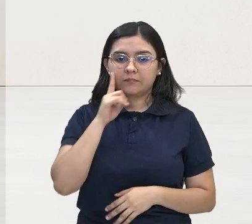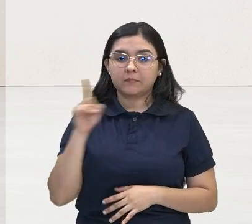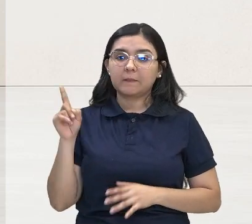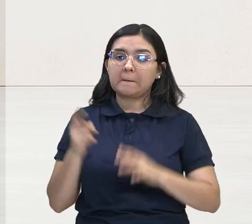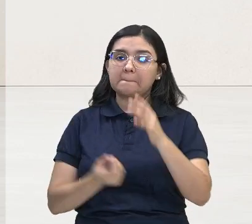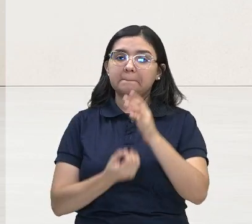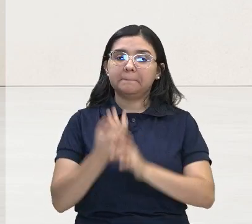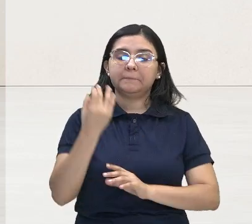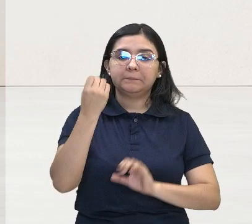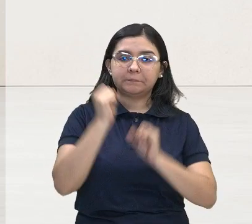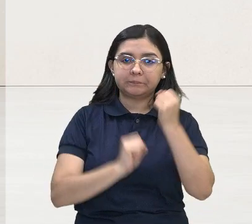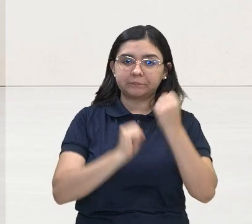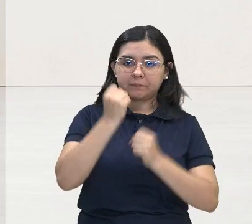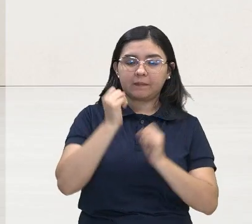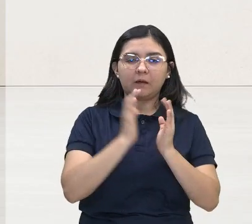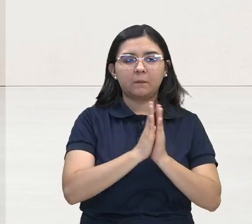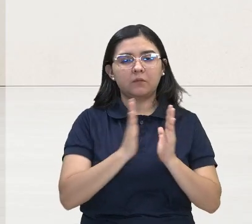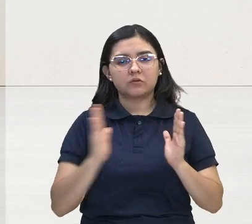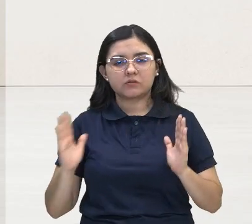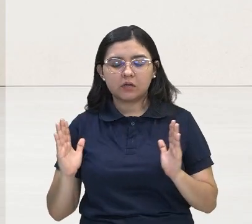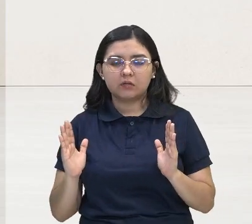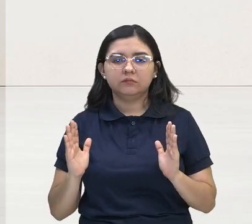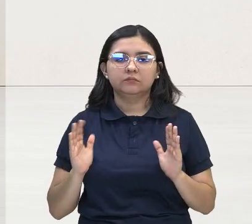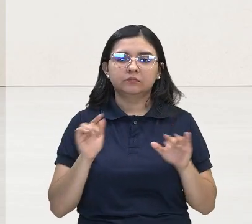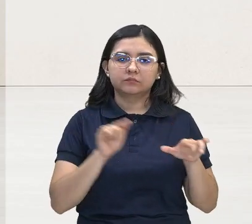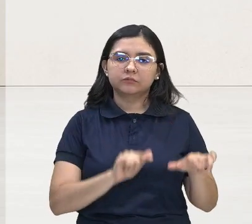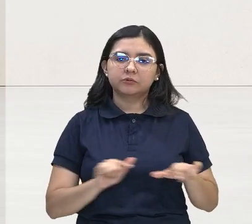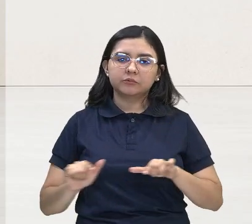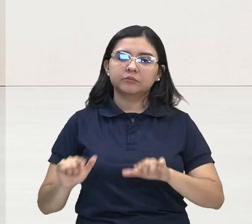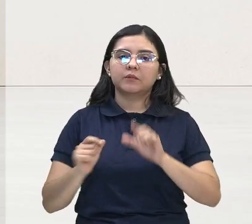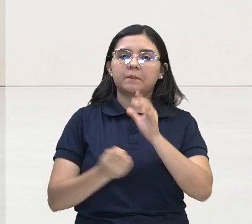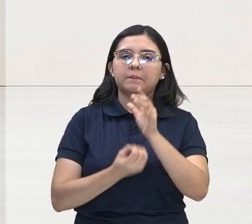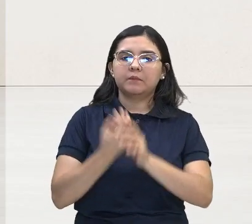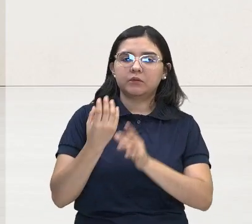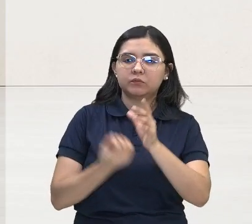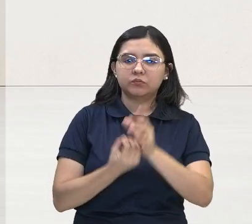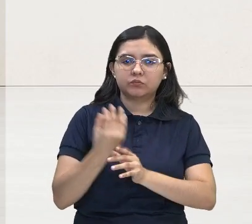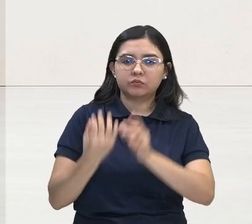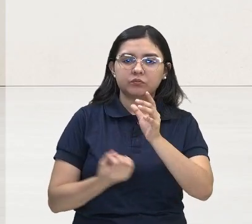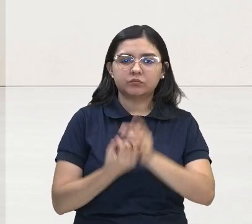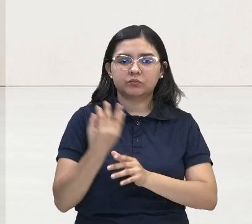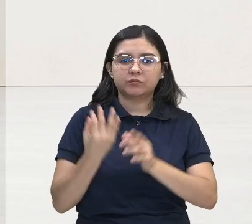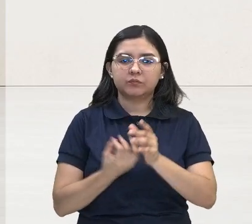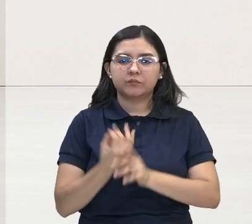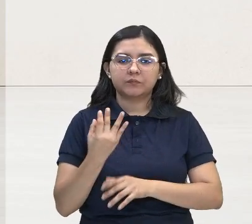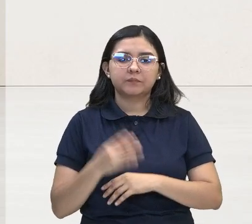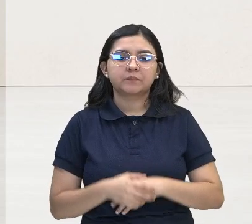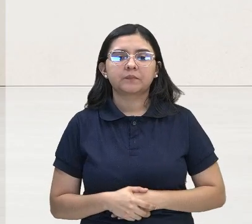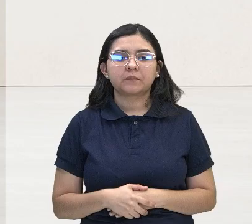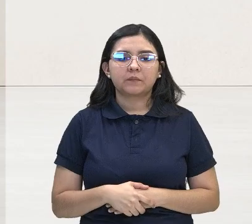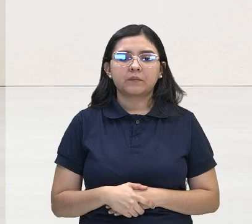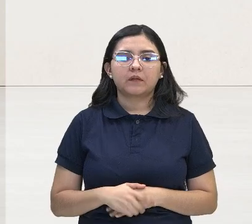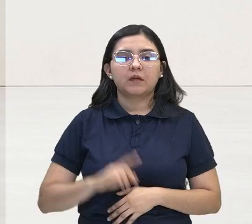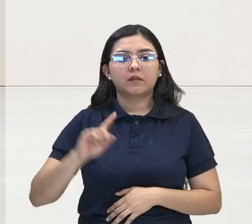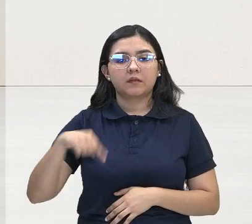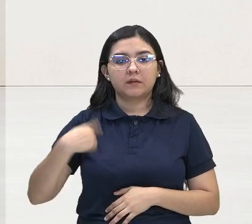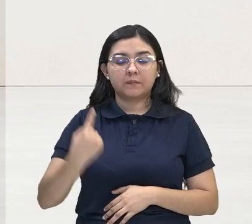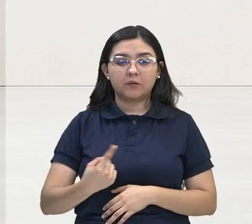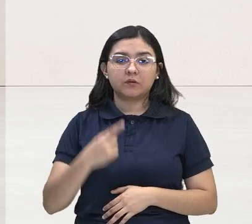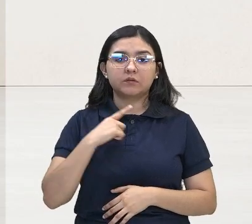fabricar, eu vou processar. Vai para a fabricação e o processamento. Depois de tudo pronto, veio o quê?